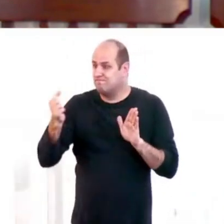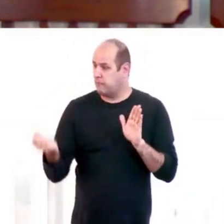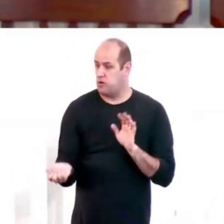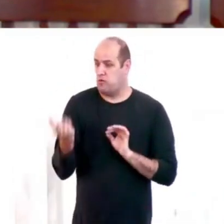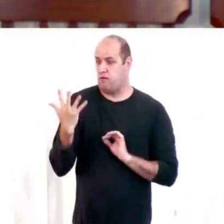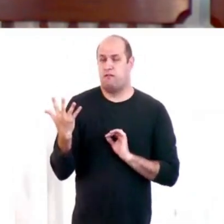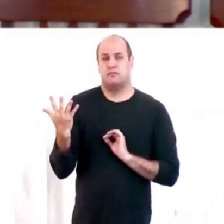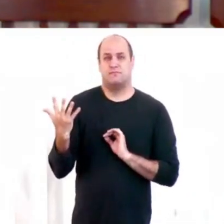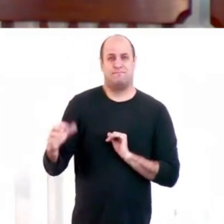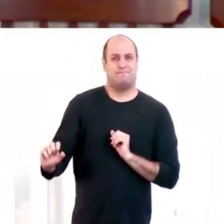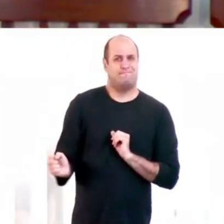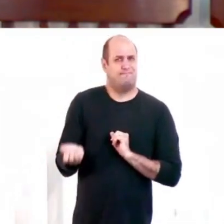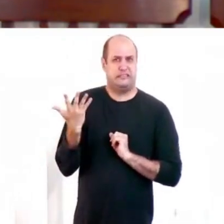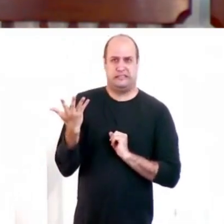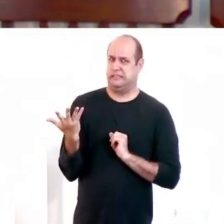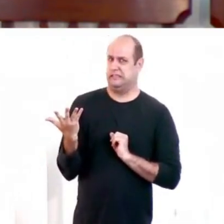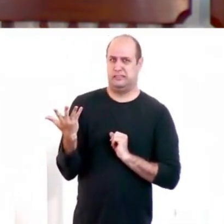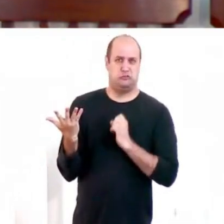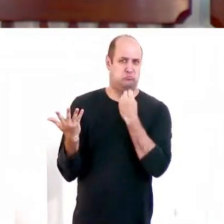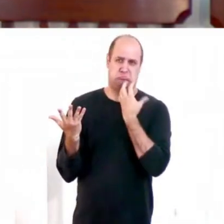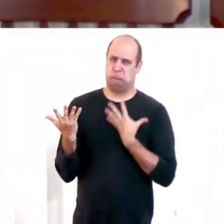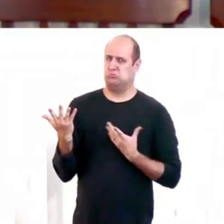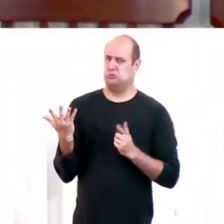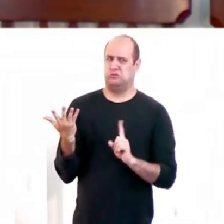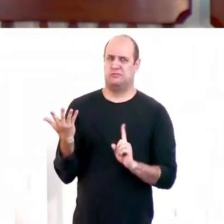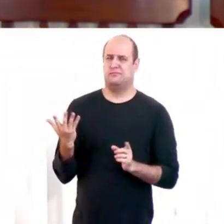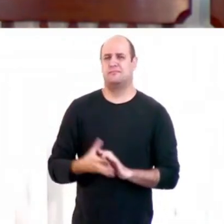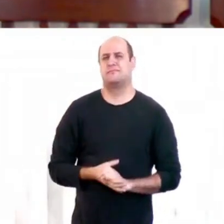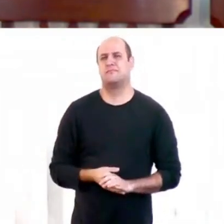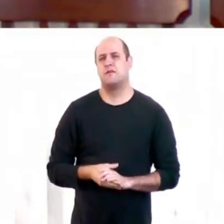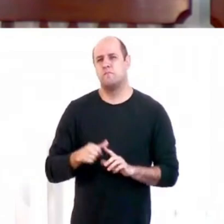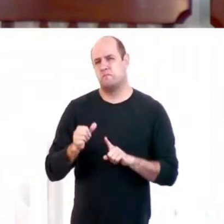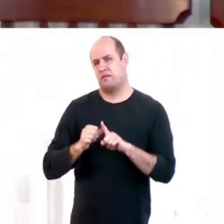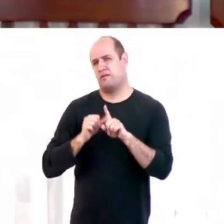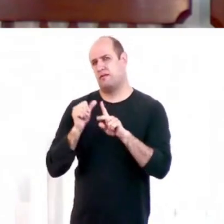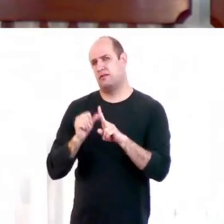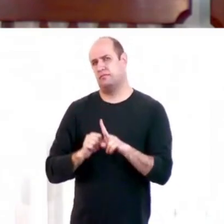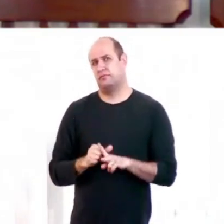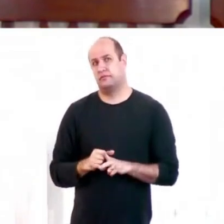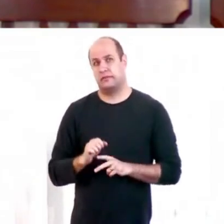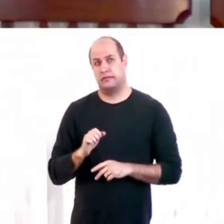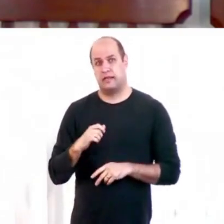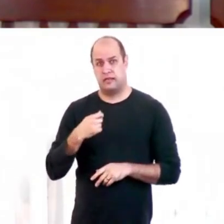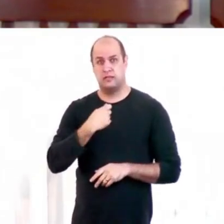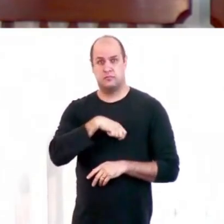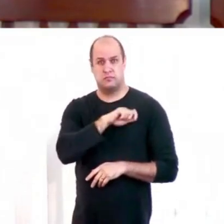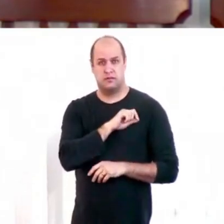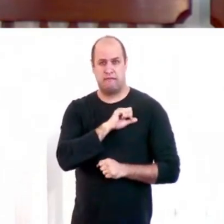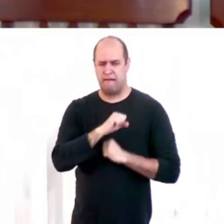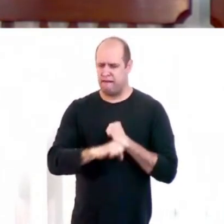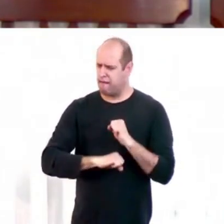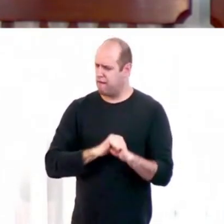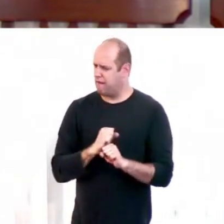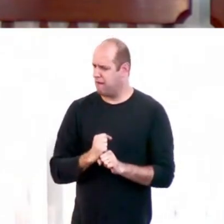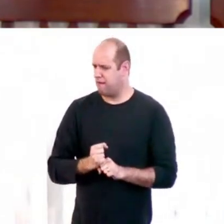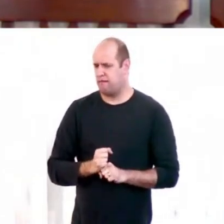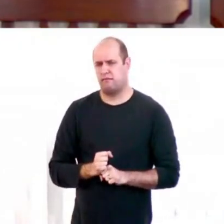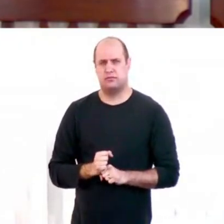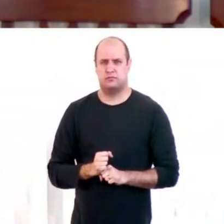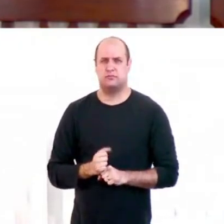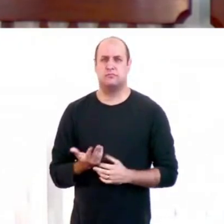cenário que não foi bom nos primeiros meses. Dizem que a Espanha, por muitos anos, foi um cemitério